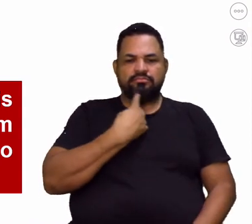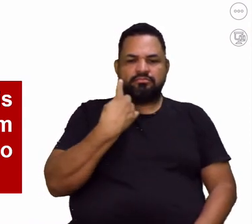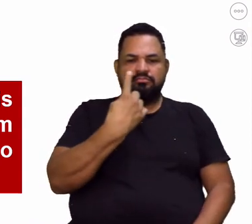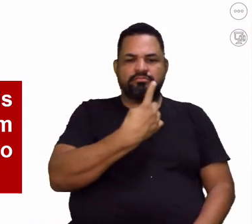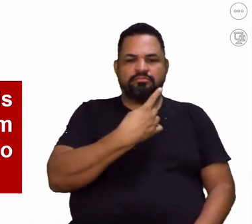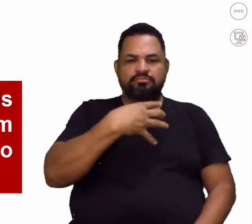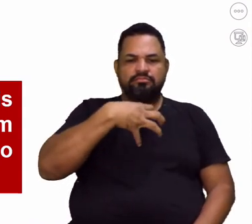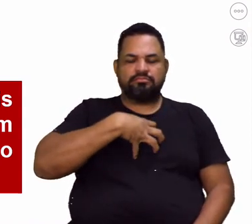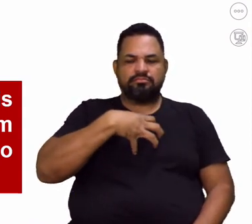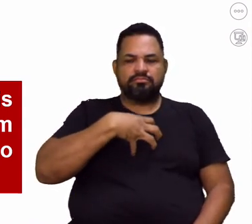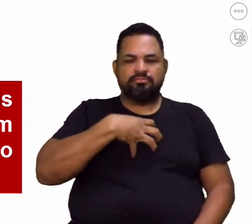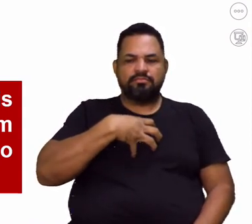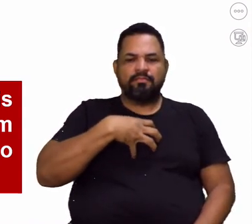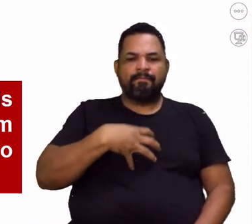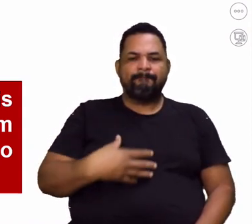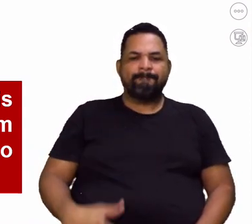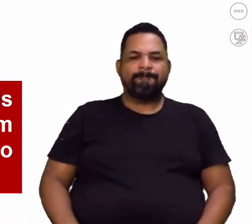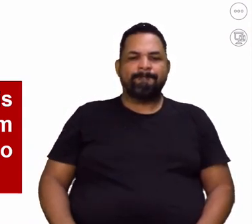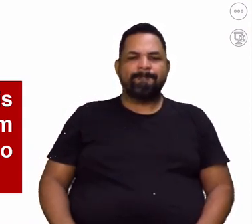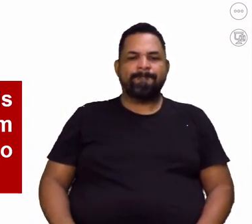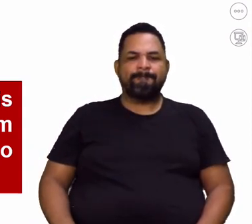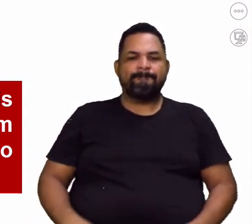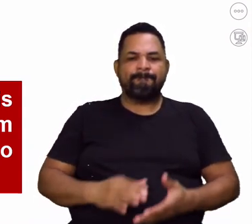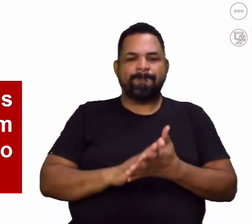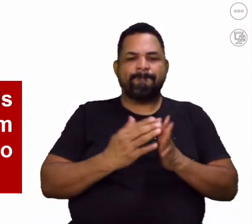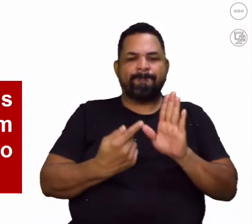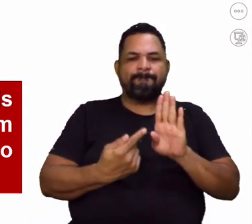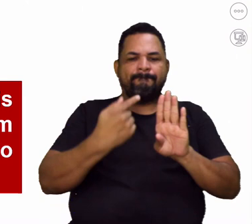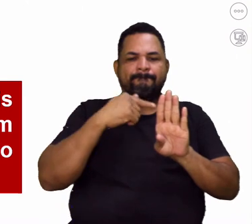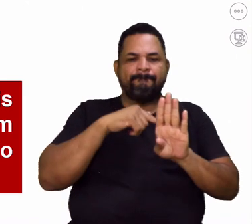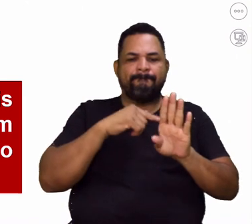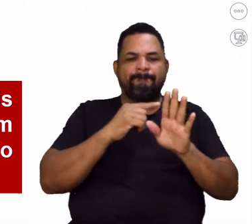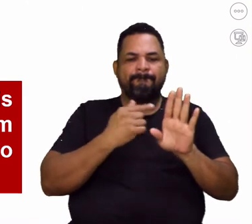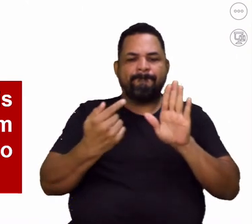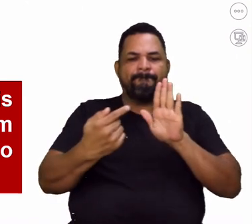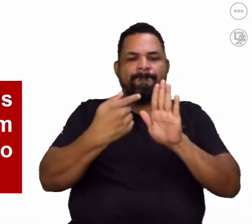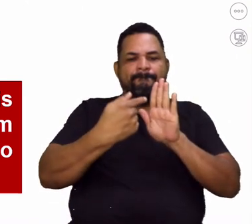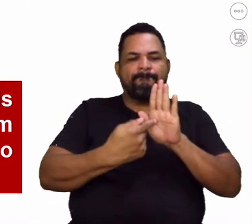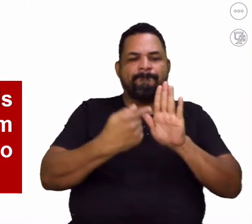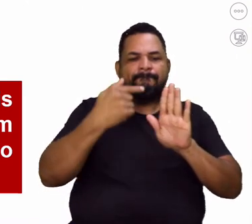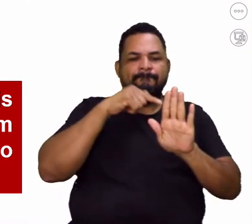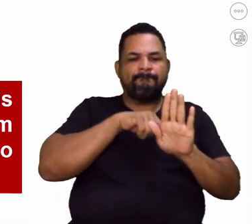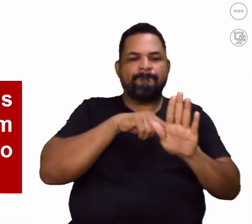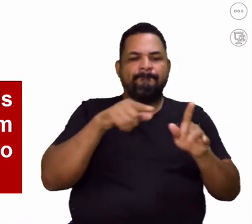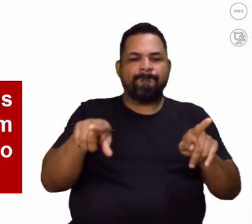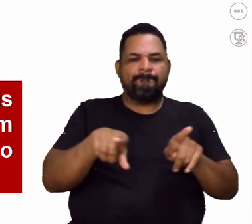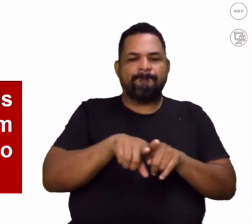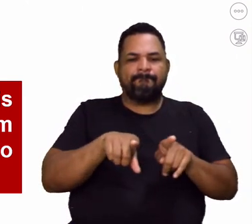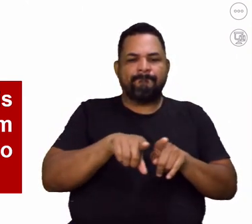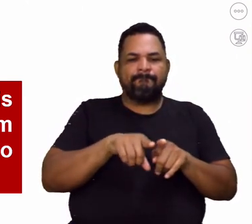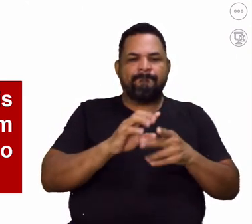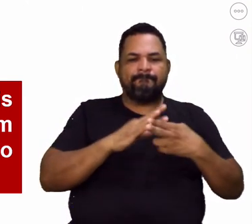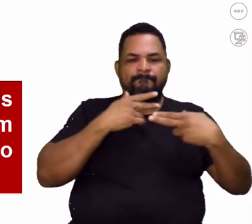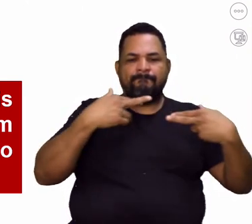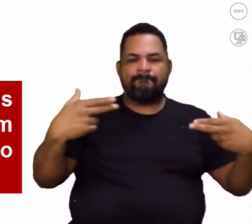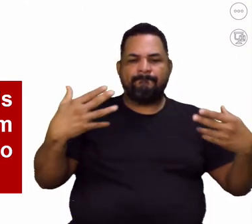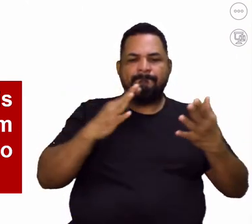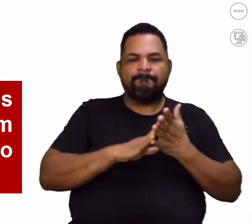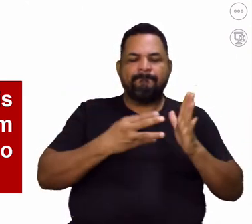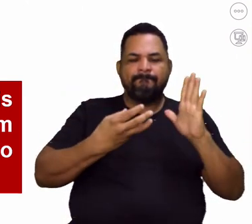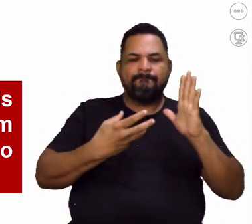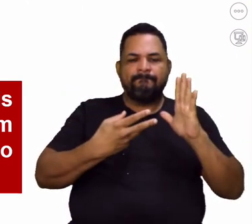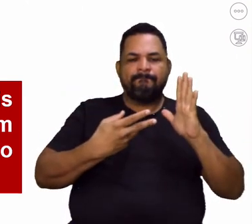dos sentidos aí, né, conotativos, que é aquele sentido figurados e também a plurissignificação,